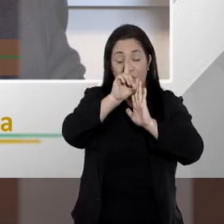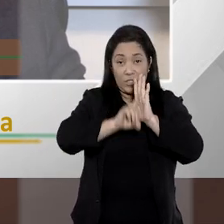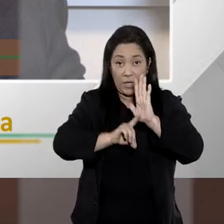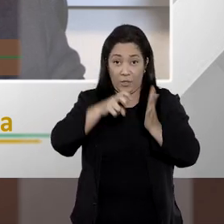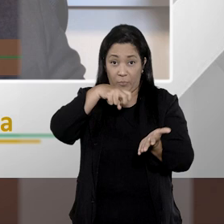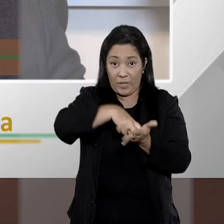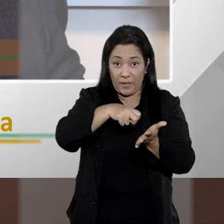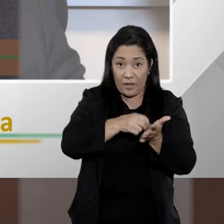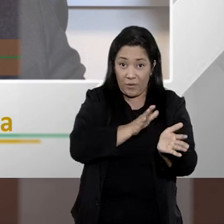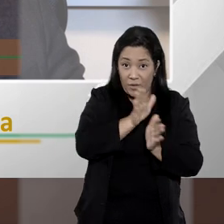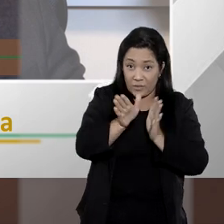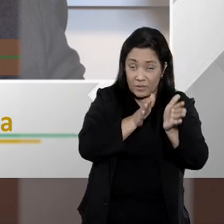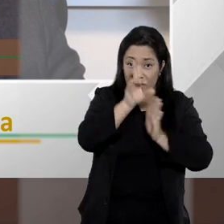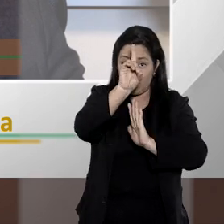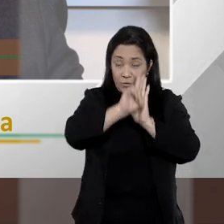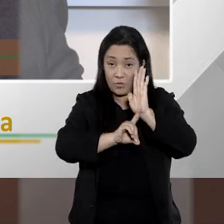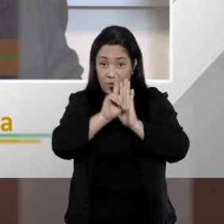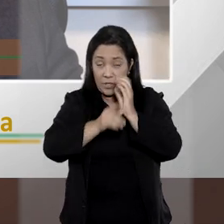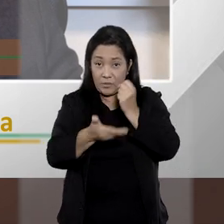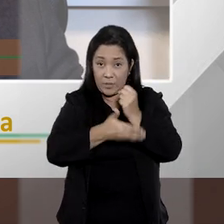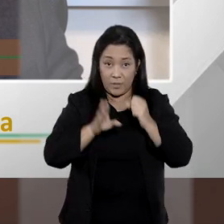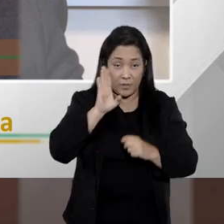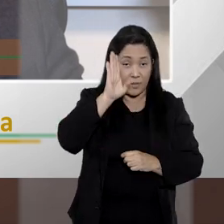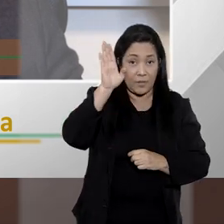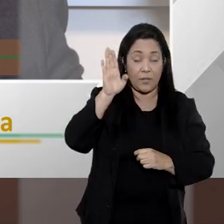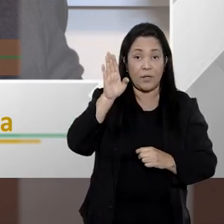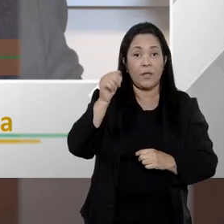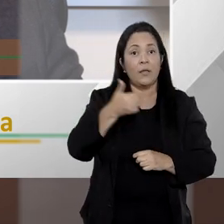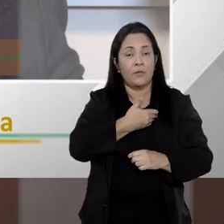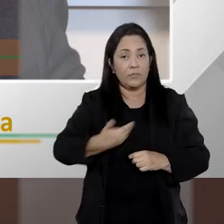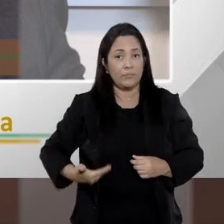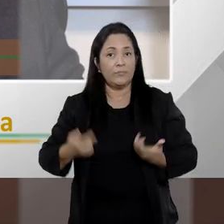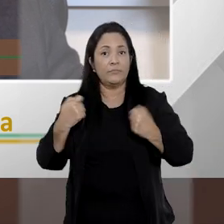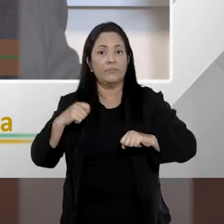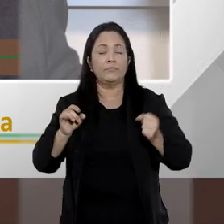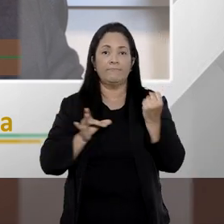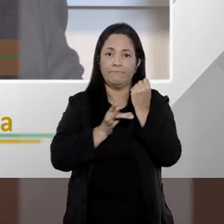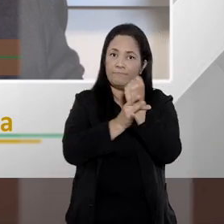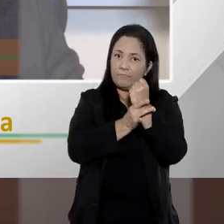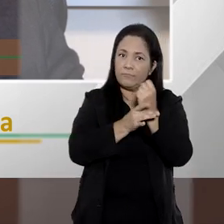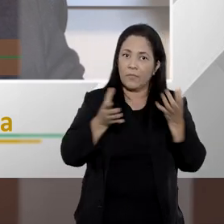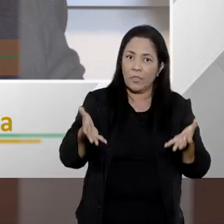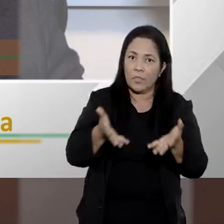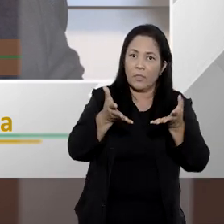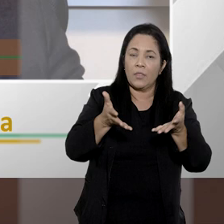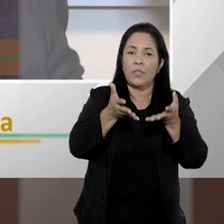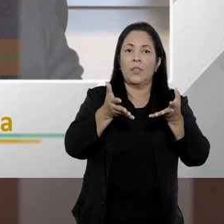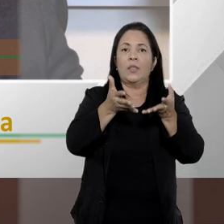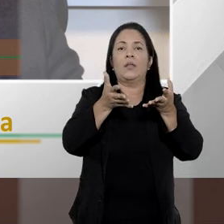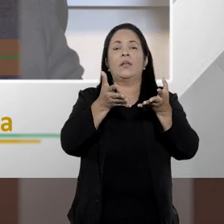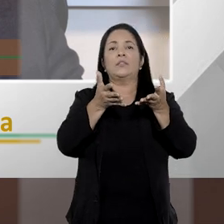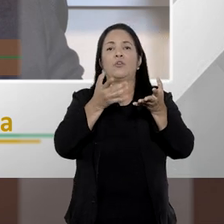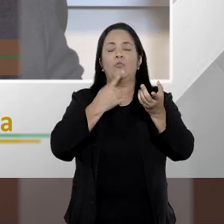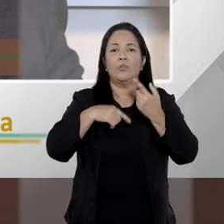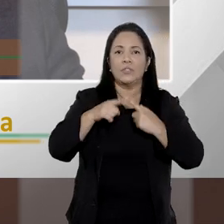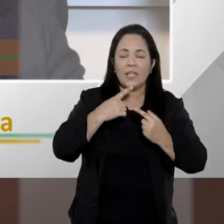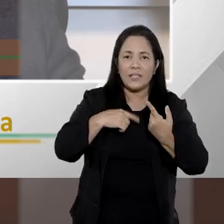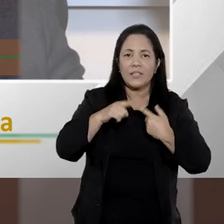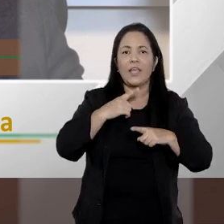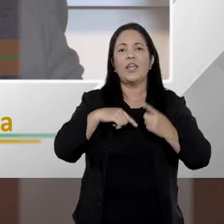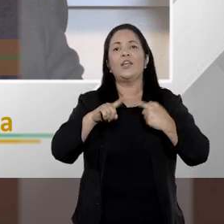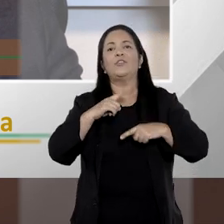direitos fundamentais, a manifestação do Estado por meio da satisfação de aspirações sociais legítimas baseadas na